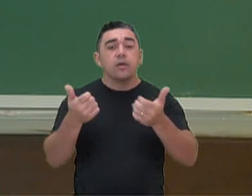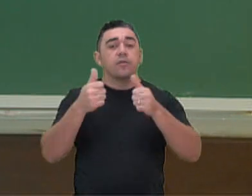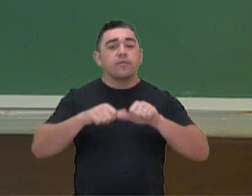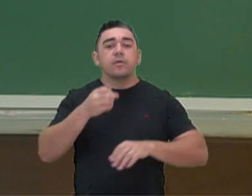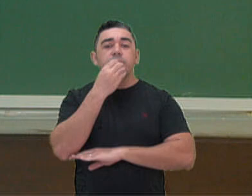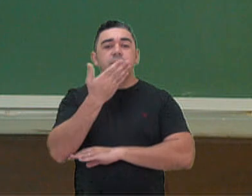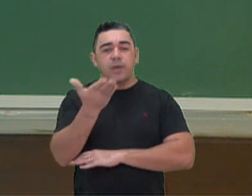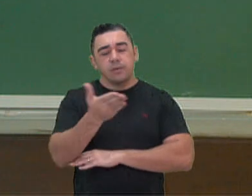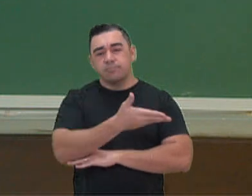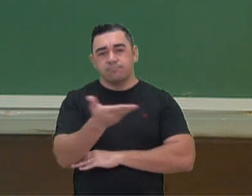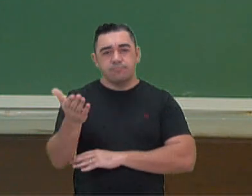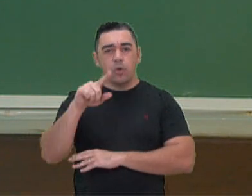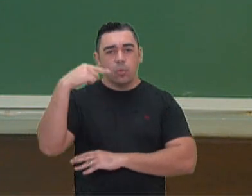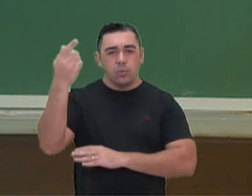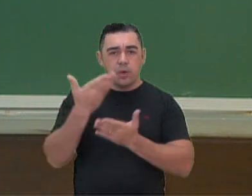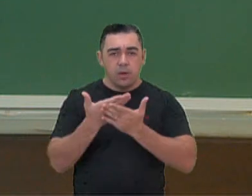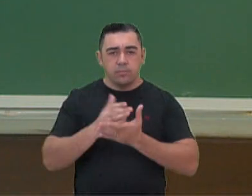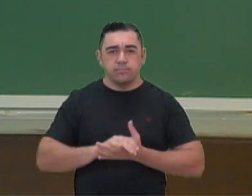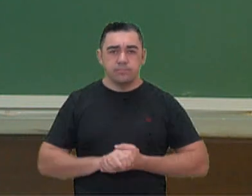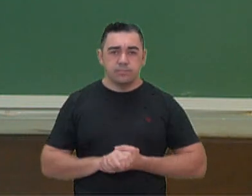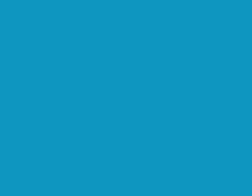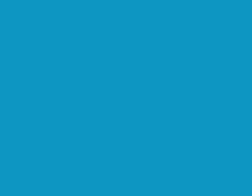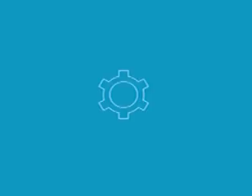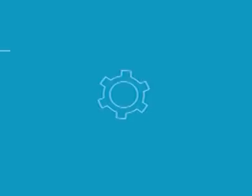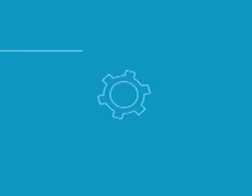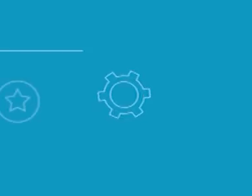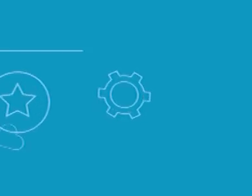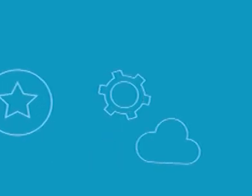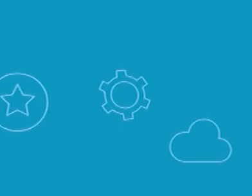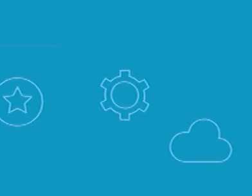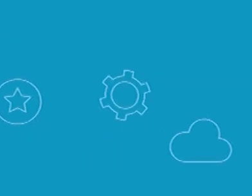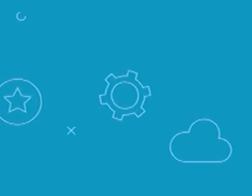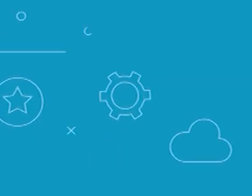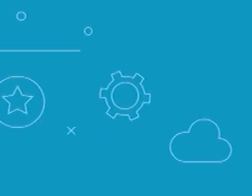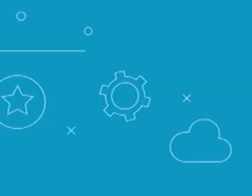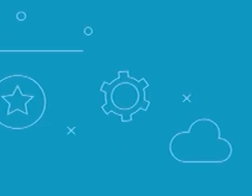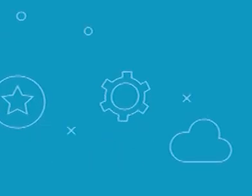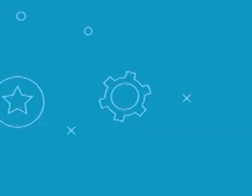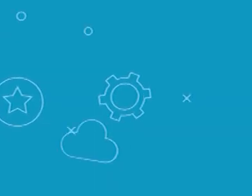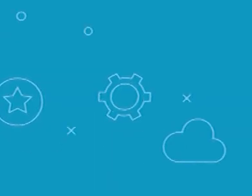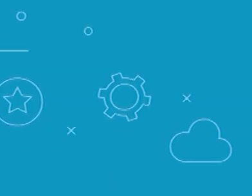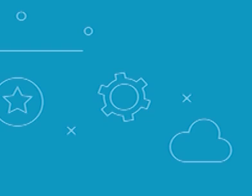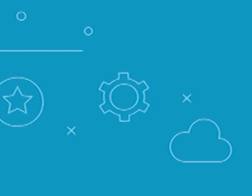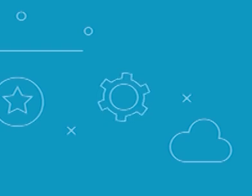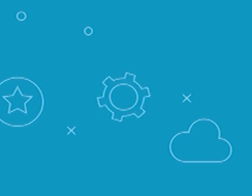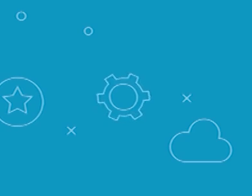bem e até a próxima aula.